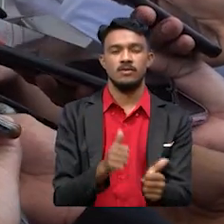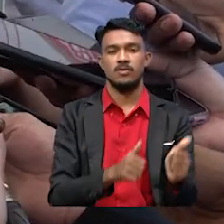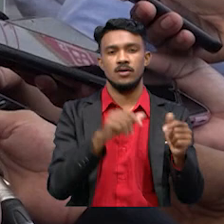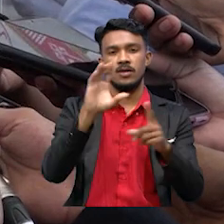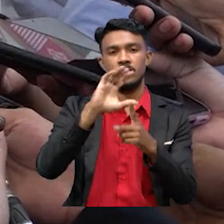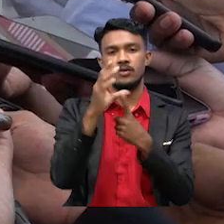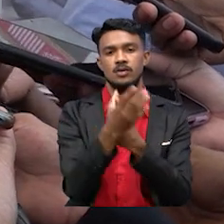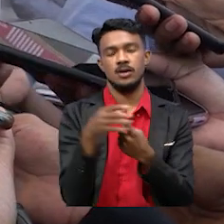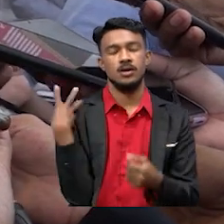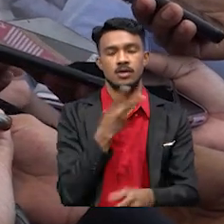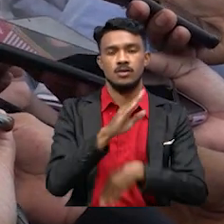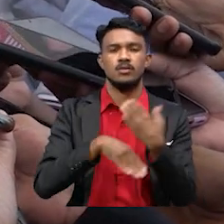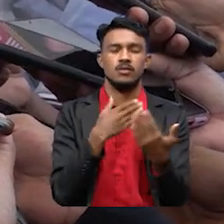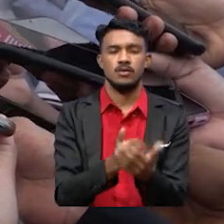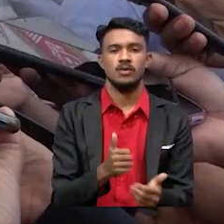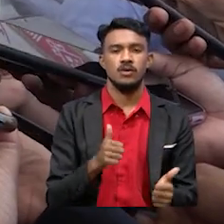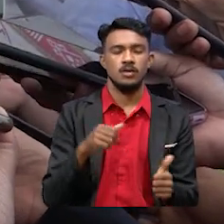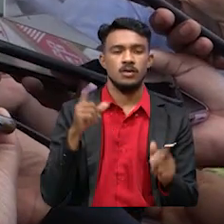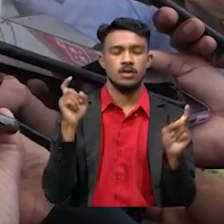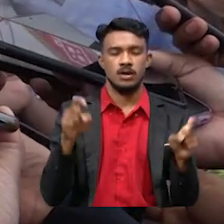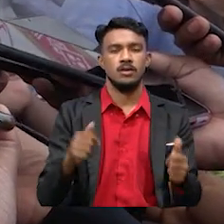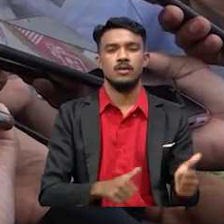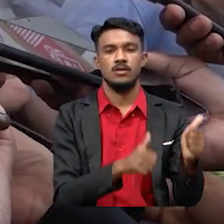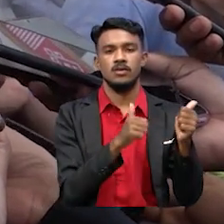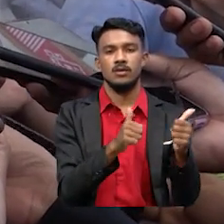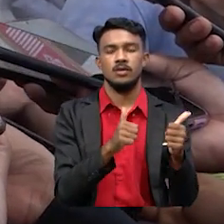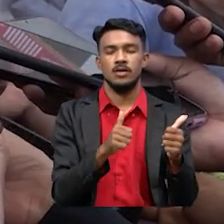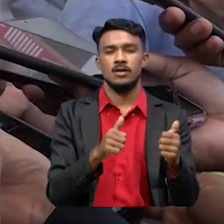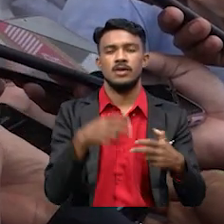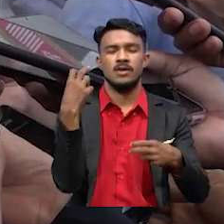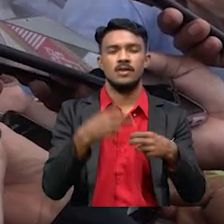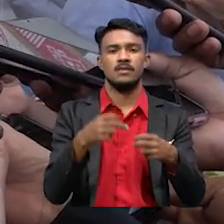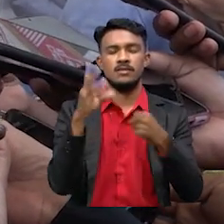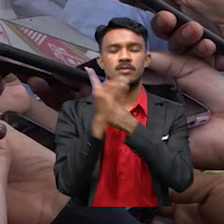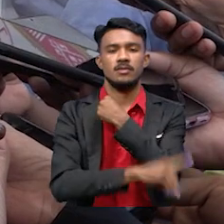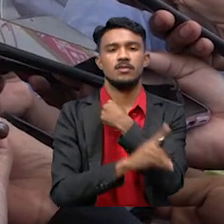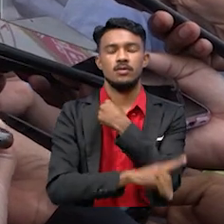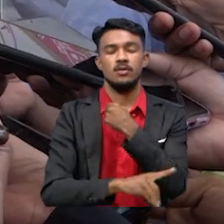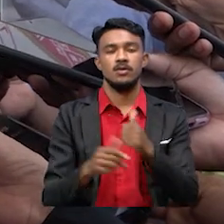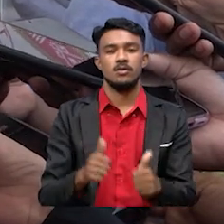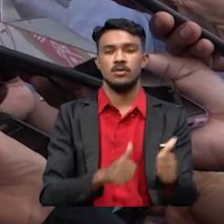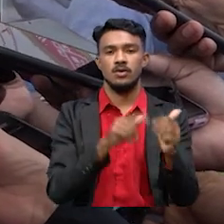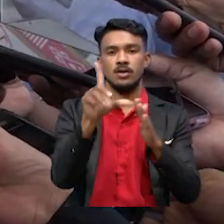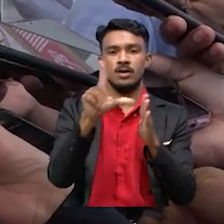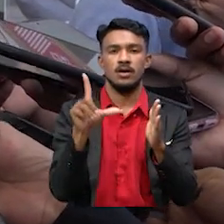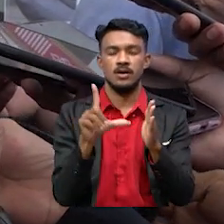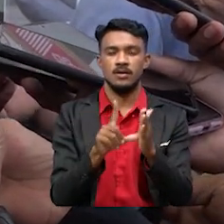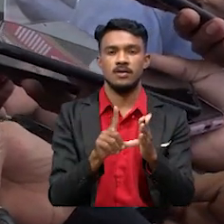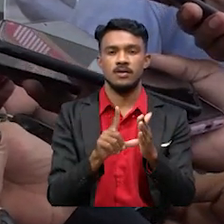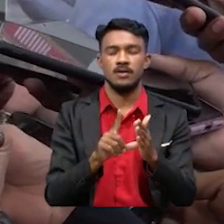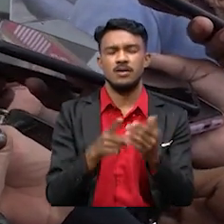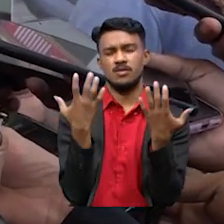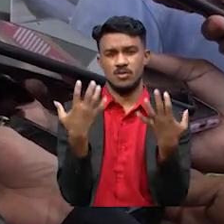sai nação, o cum ita outro, sira ma tem que sair exemplar. Quando sanção ser né, tu ir lei de, torna liu e tabol dia sanção social,